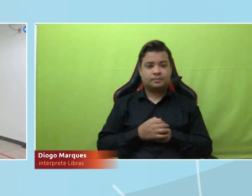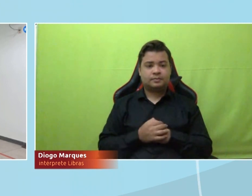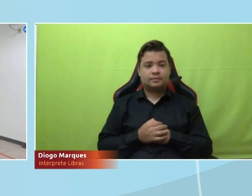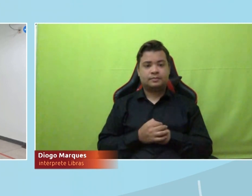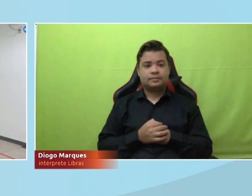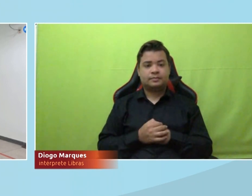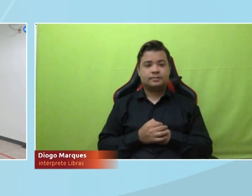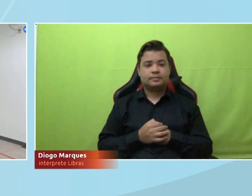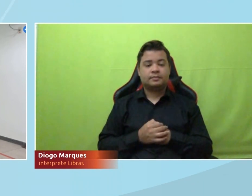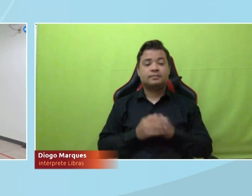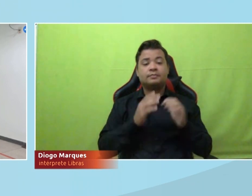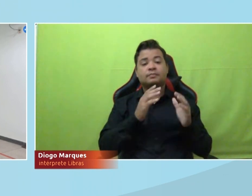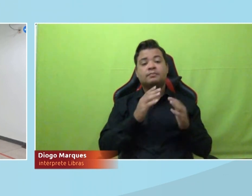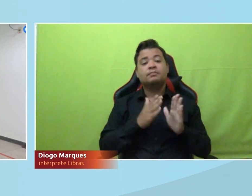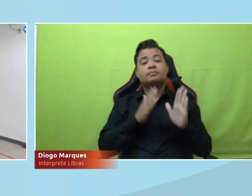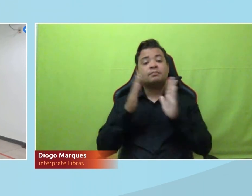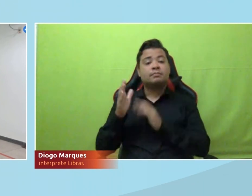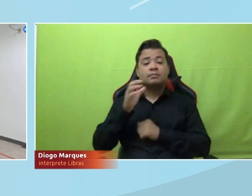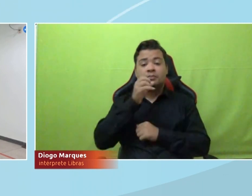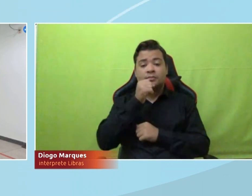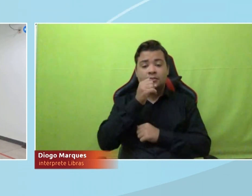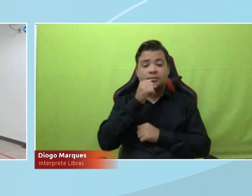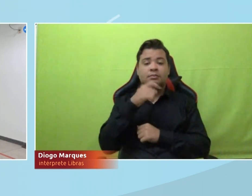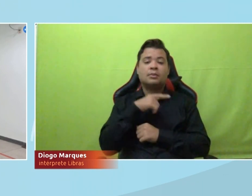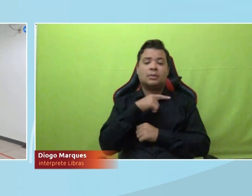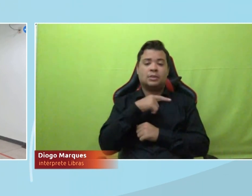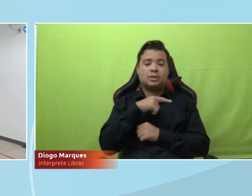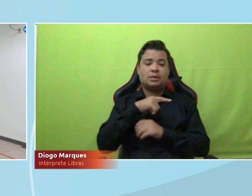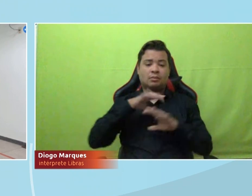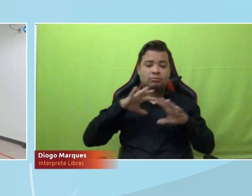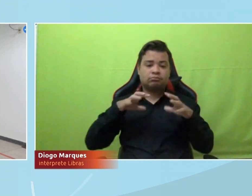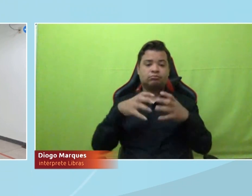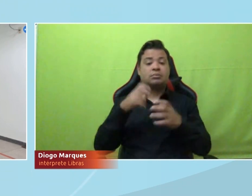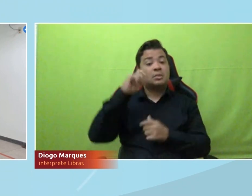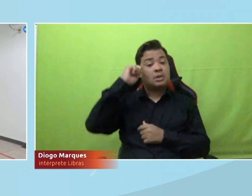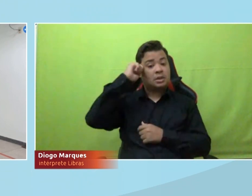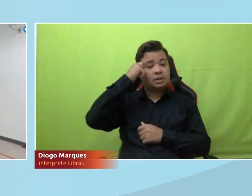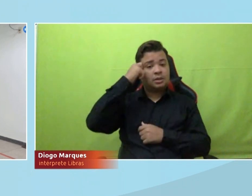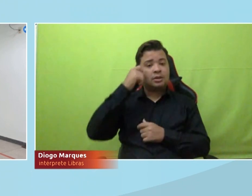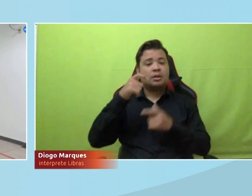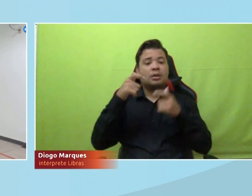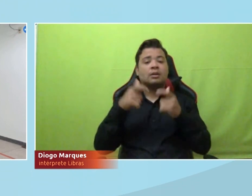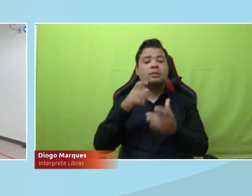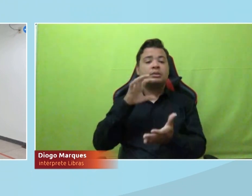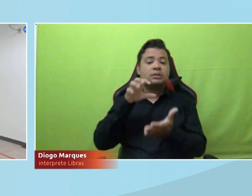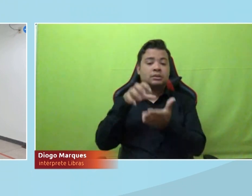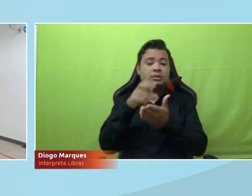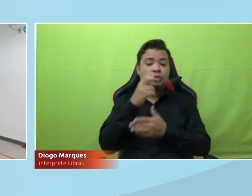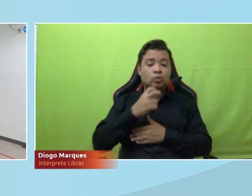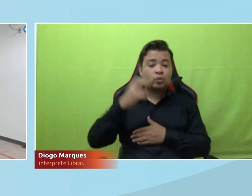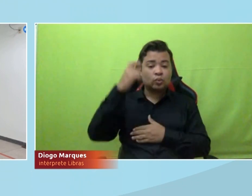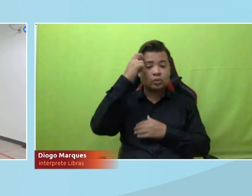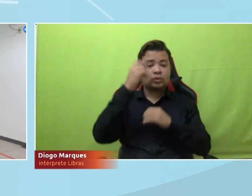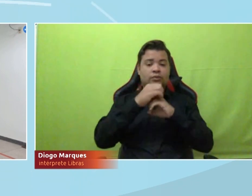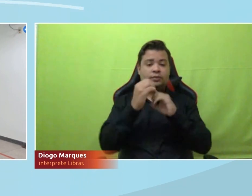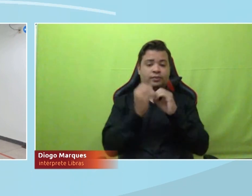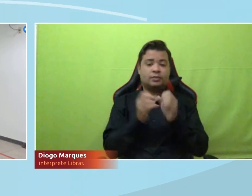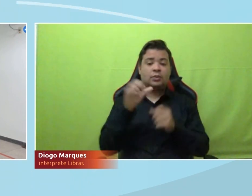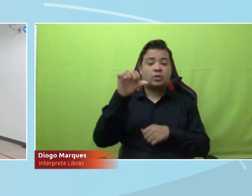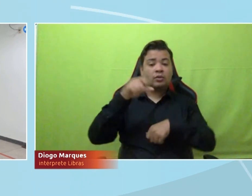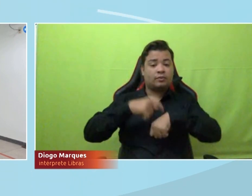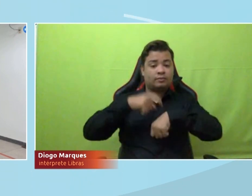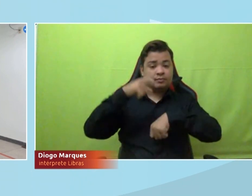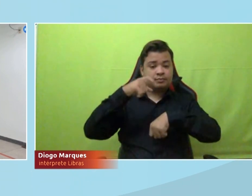E no próximo sábado, a coletiva Preta ocupa o Centro Cultural UFG, a partir das 9 horas da manhã. Serão realizadas